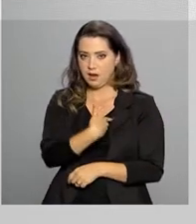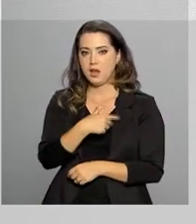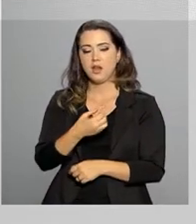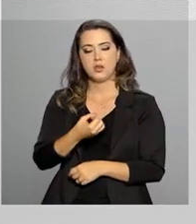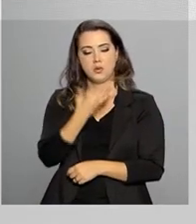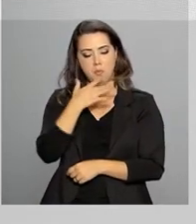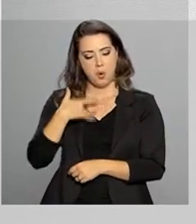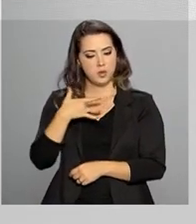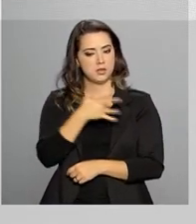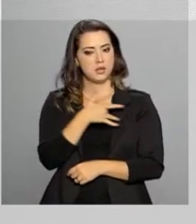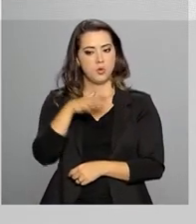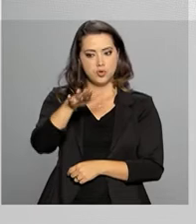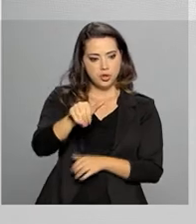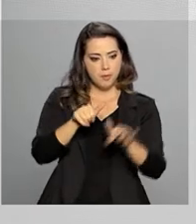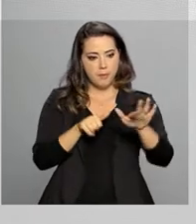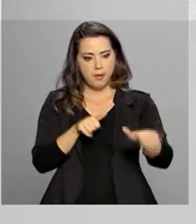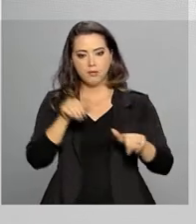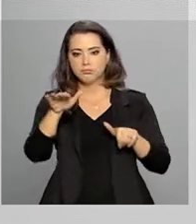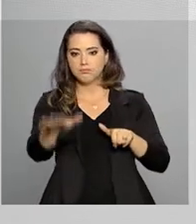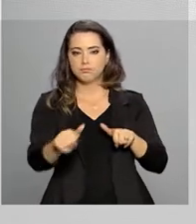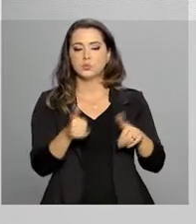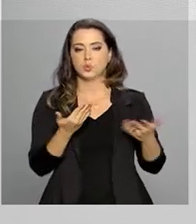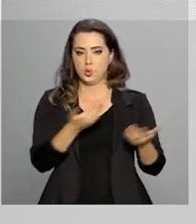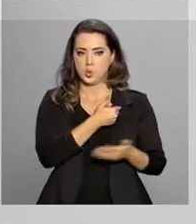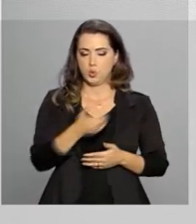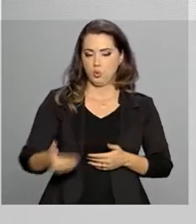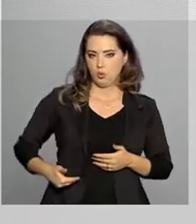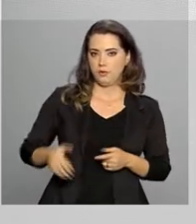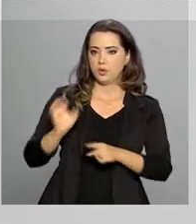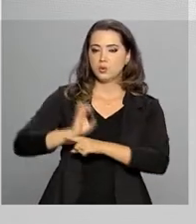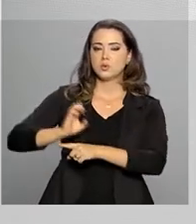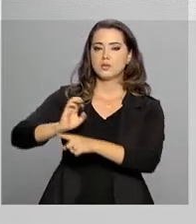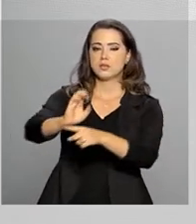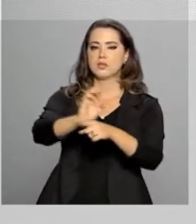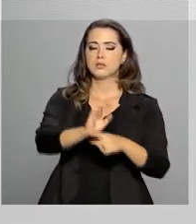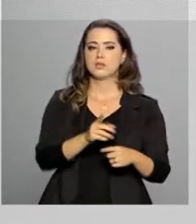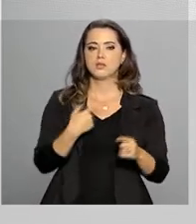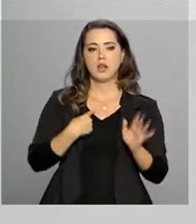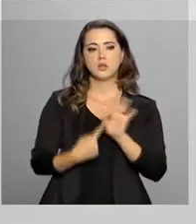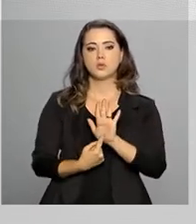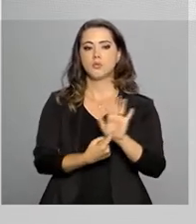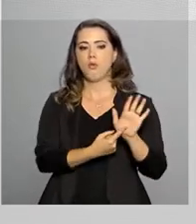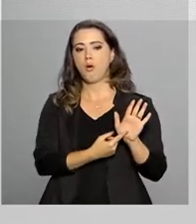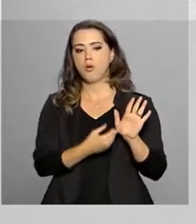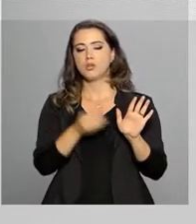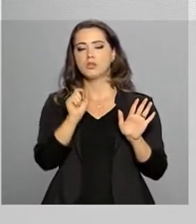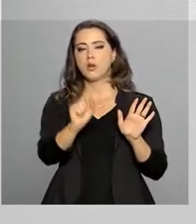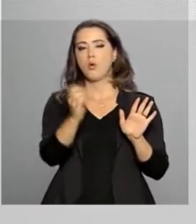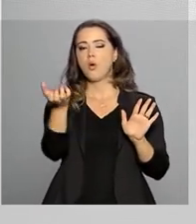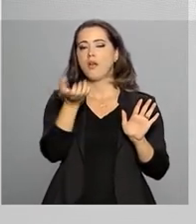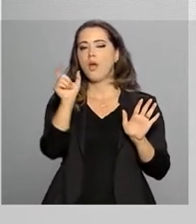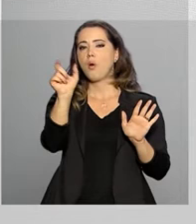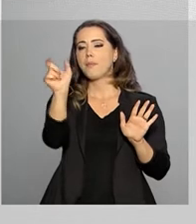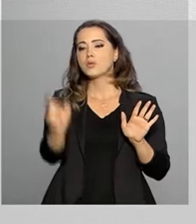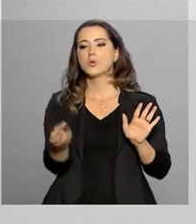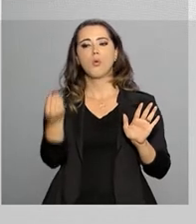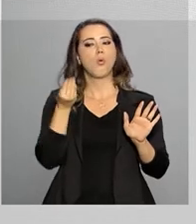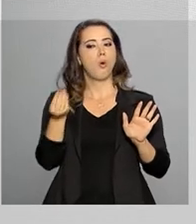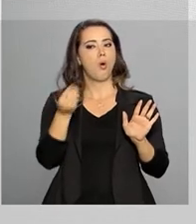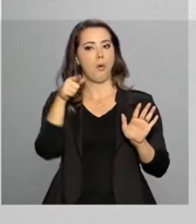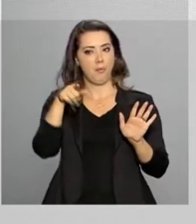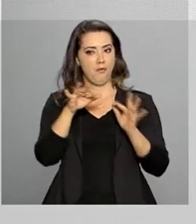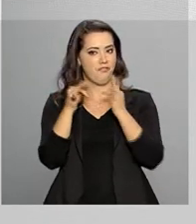de saúde, são chamados. Os governos estaduais e municipais apontam um perfil esperado: se há abrigos para